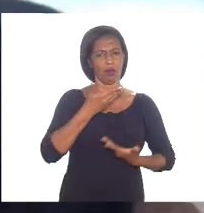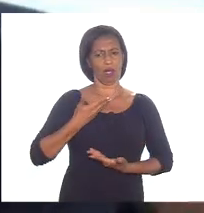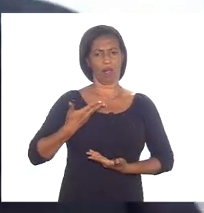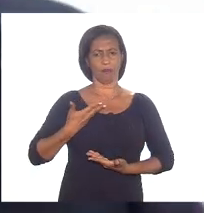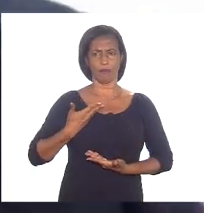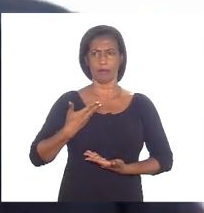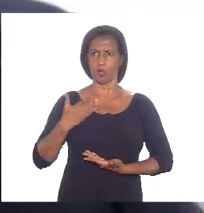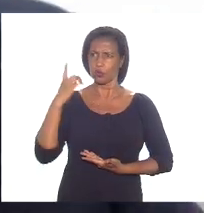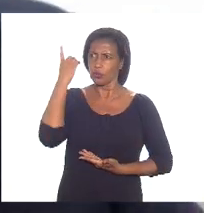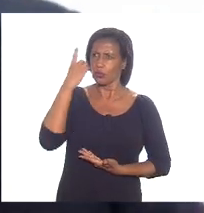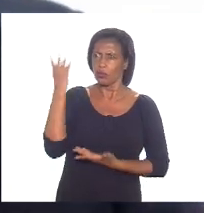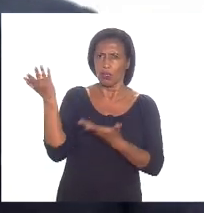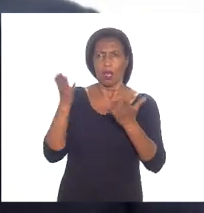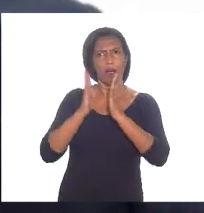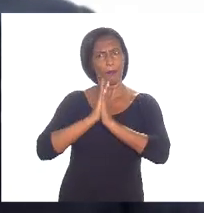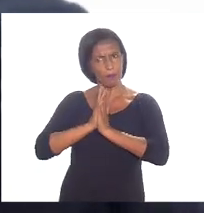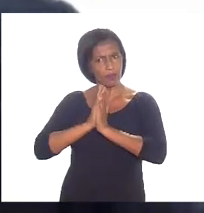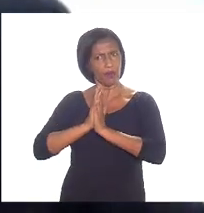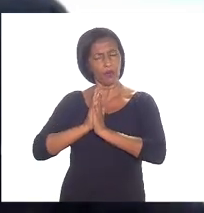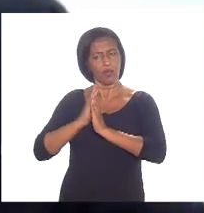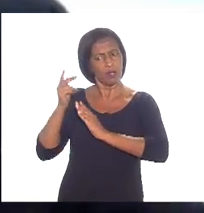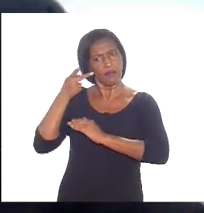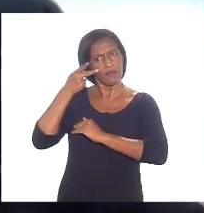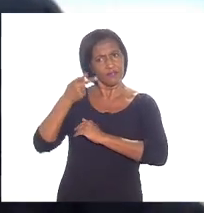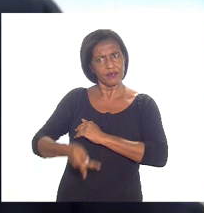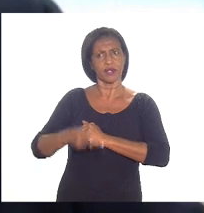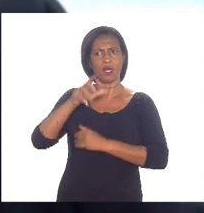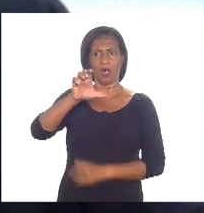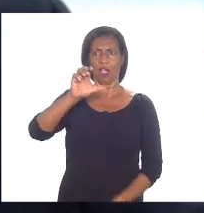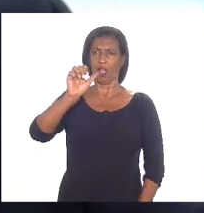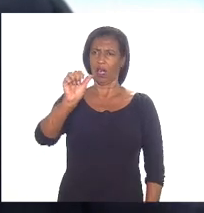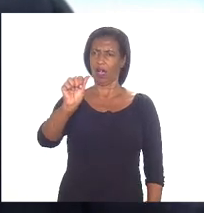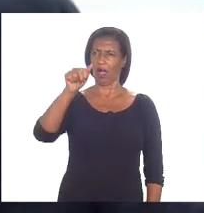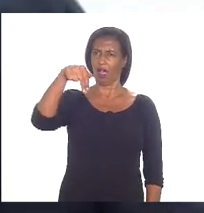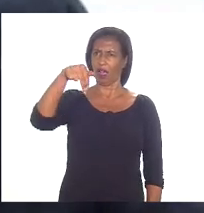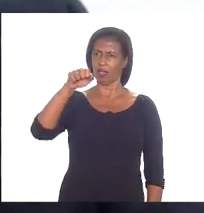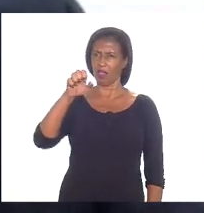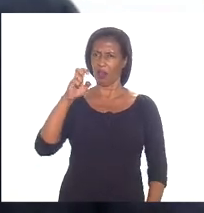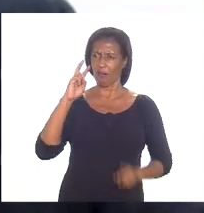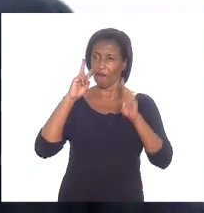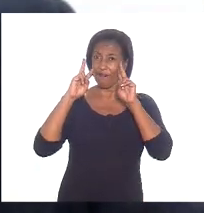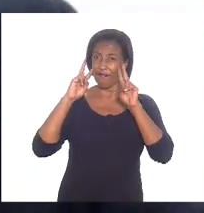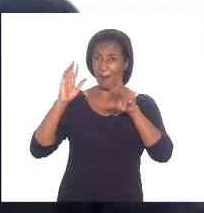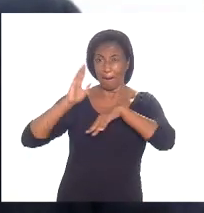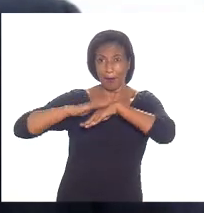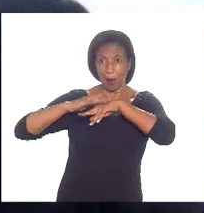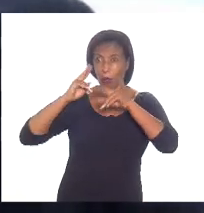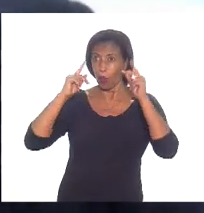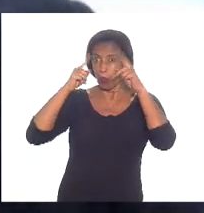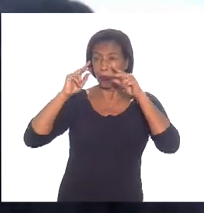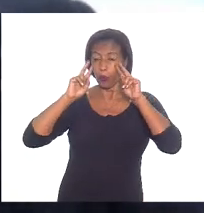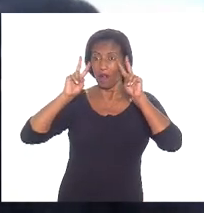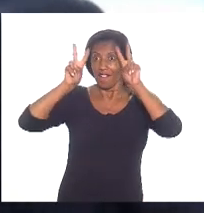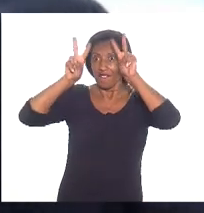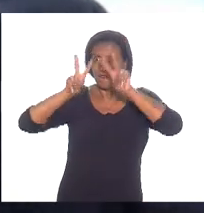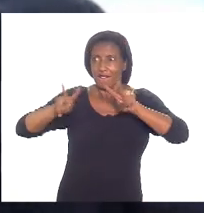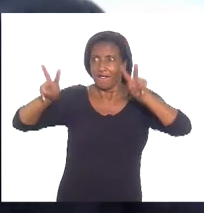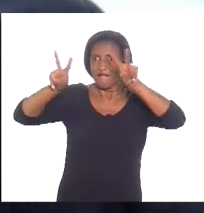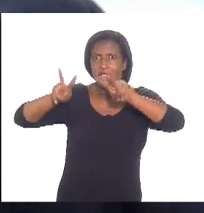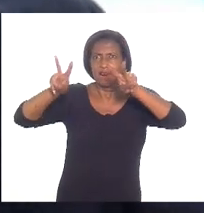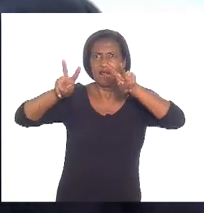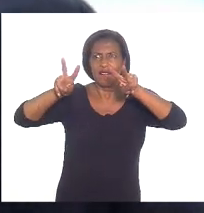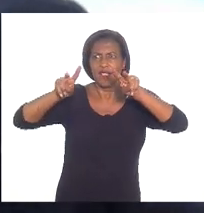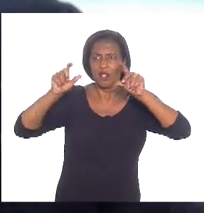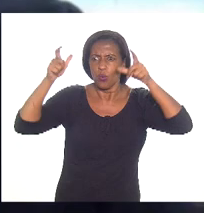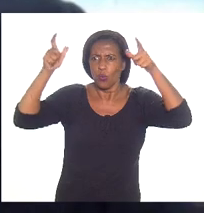por favor, estejam lá no Canecão e vejam com seus próprios olhos o nível de degradação que aquilo